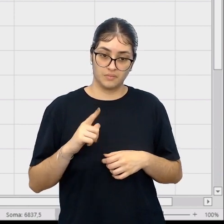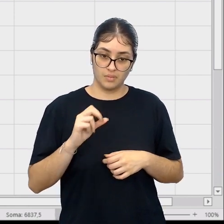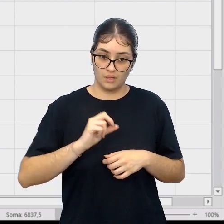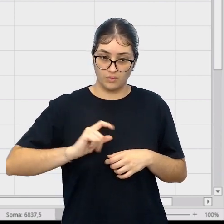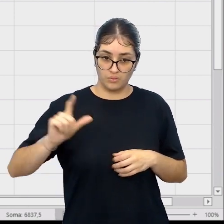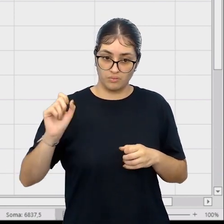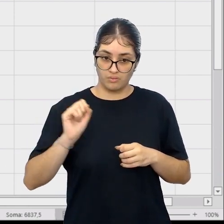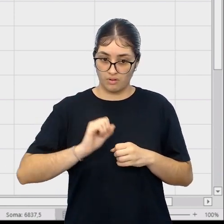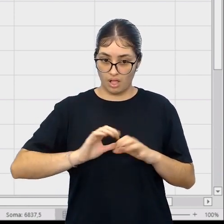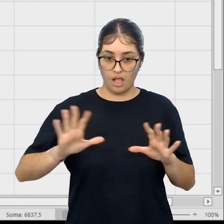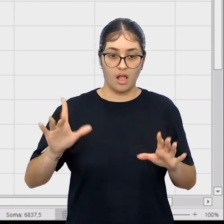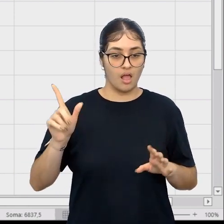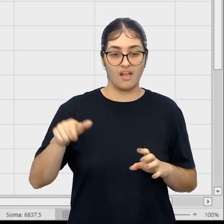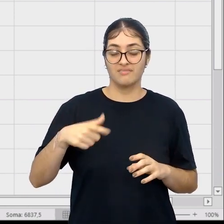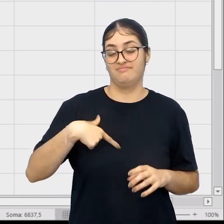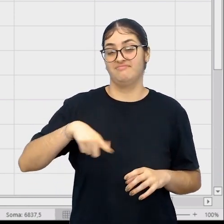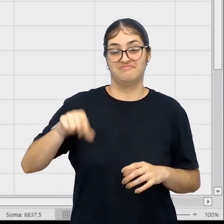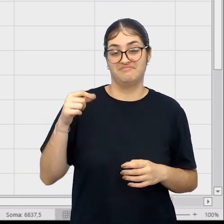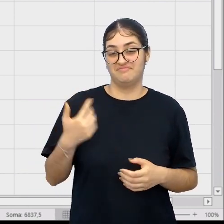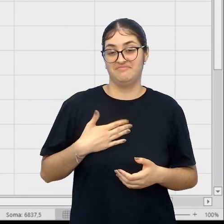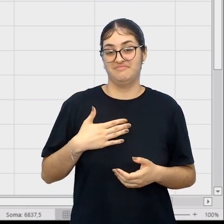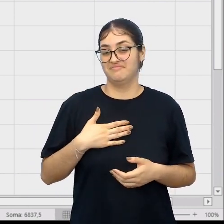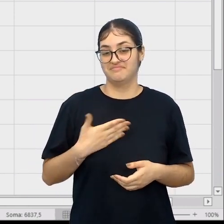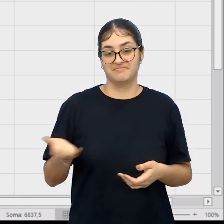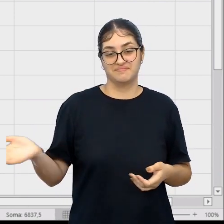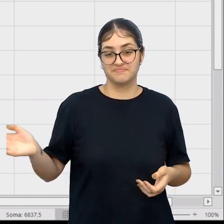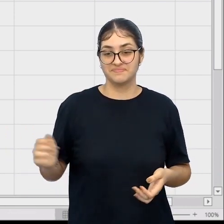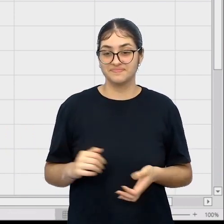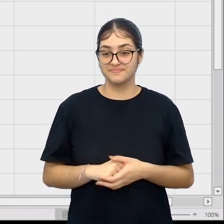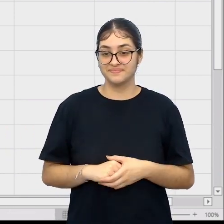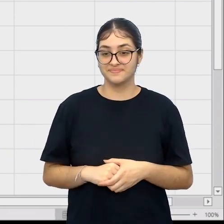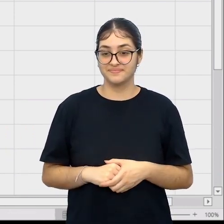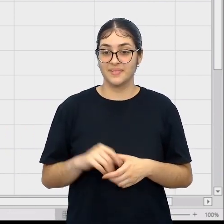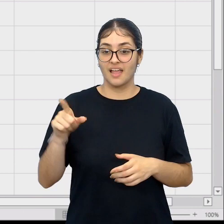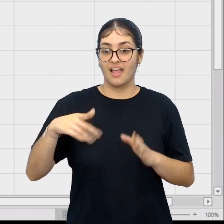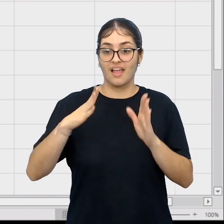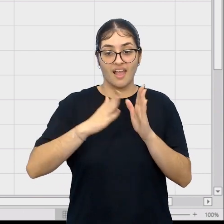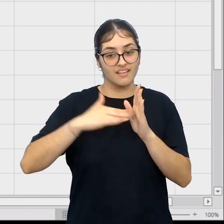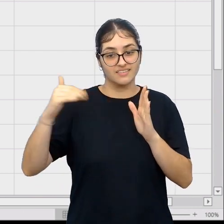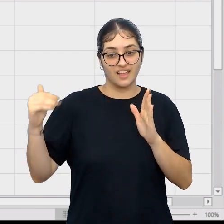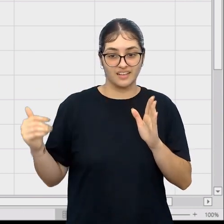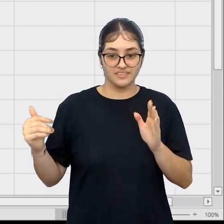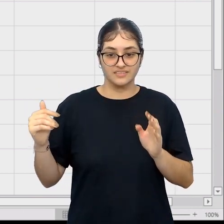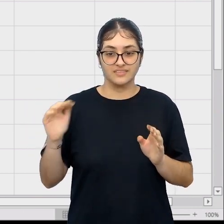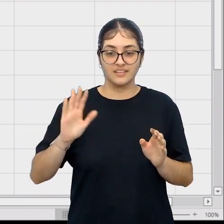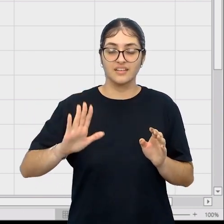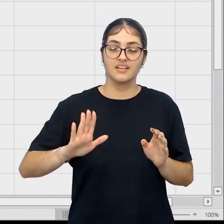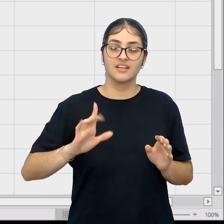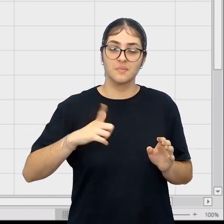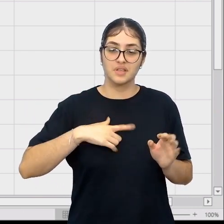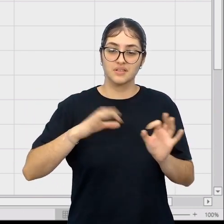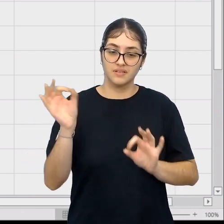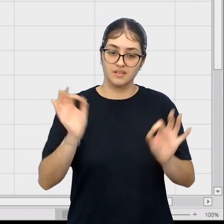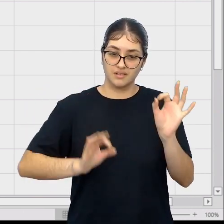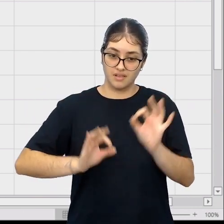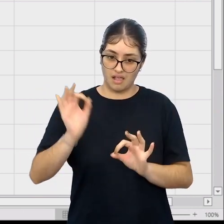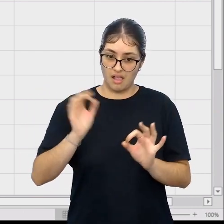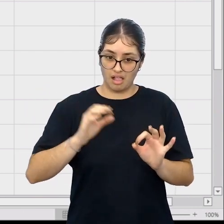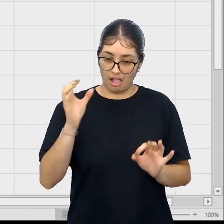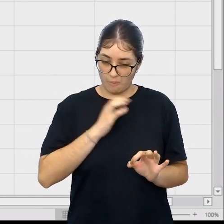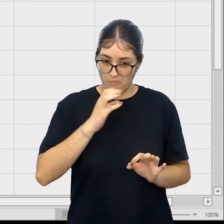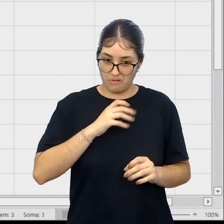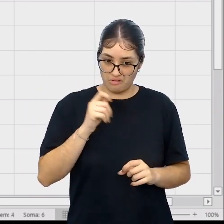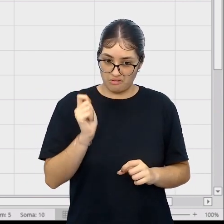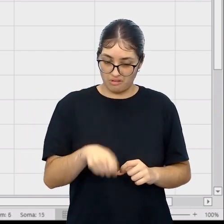clarinho. Pode. Isso é tudo frescurite, né? Não. Tá bom. Estética. Estética. Se eu tivesse que fazer o gráfico aqui, dá tempo rapidinho?